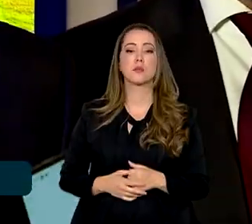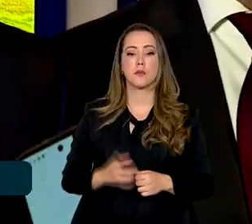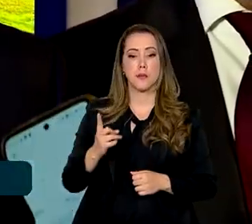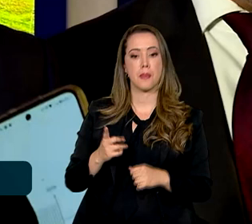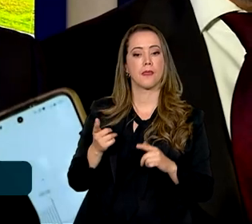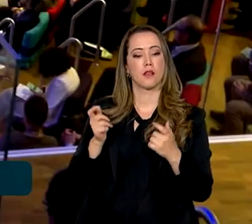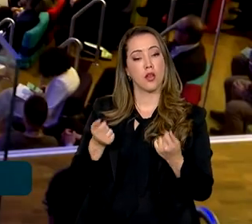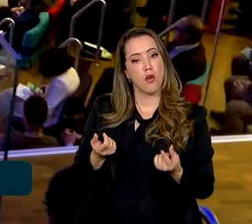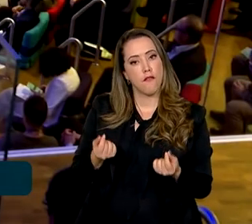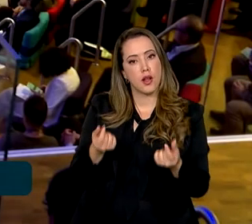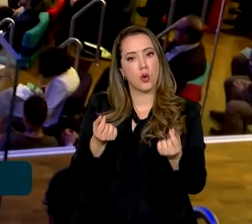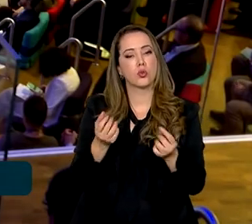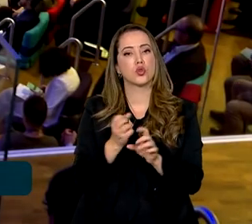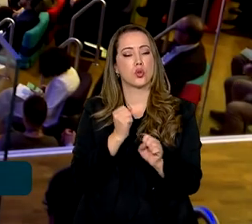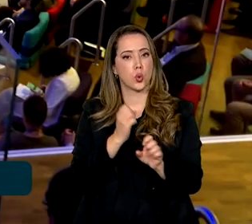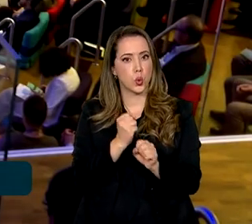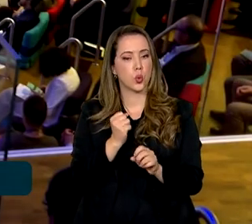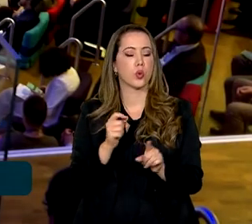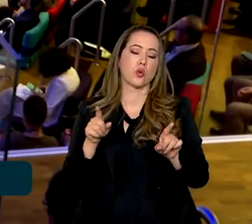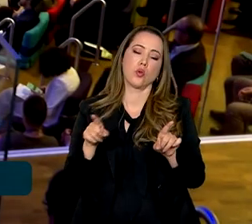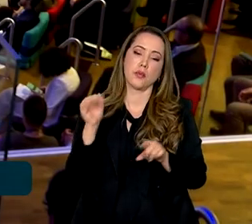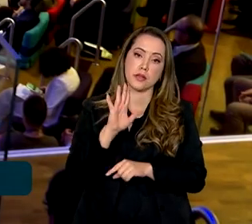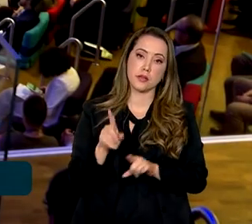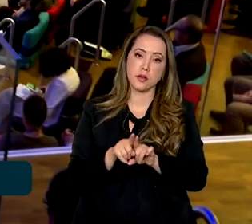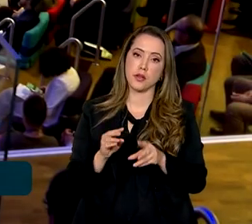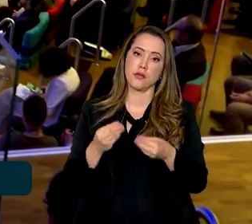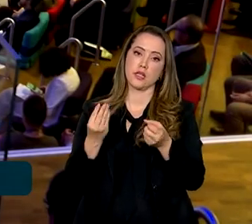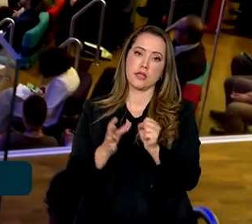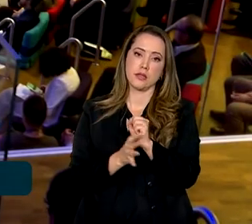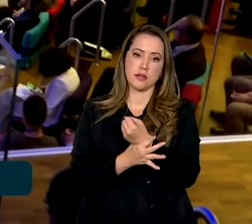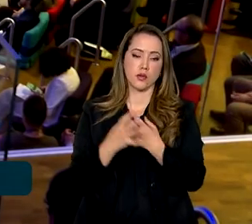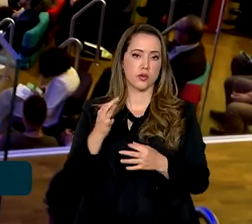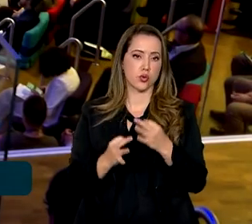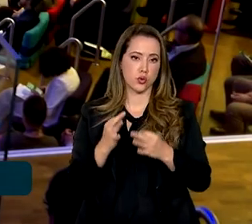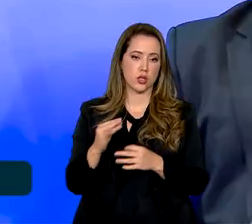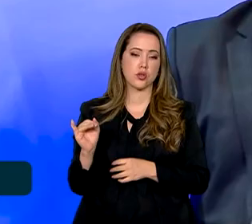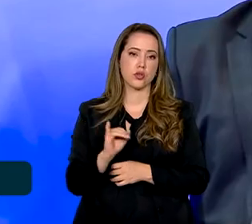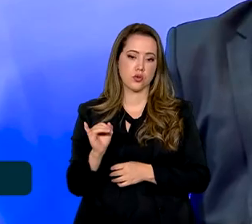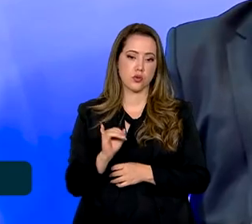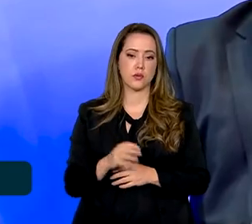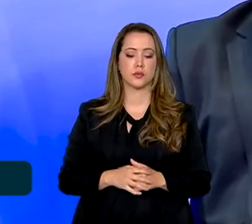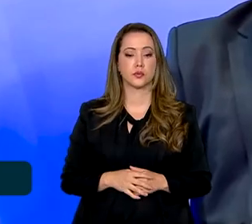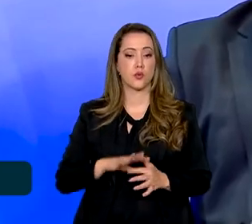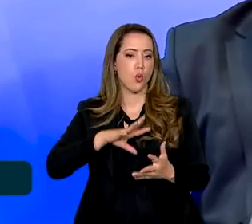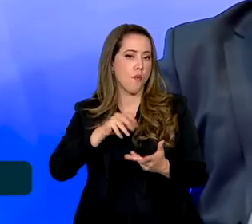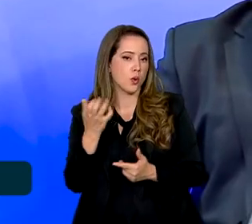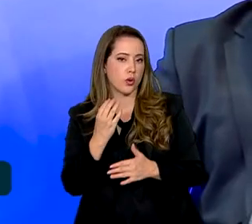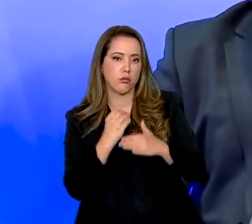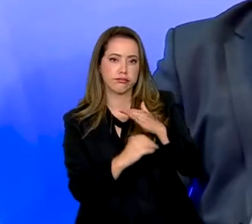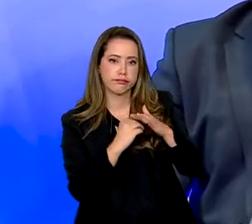de rentabilidade, o país oferece segurança institucional e jurídica para os investidores. O mundo quer investir no